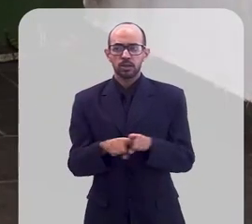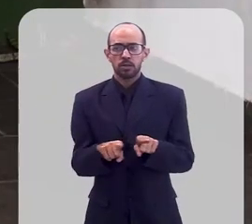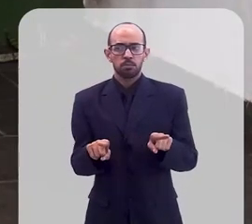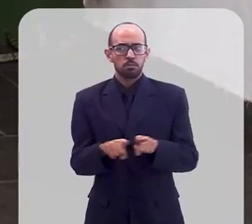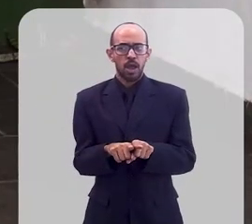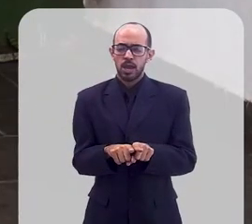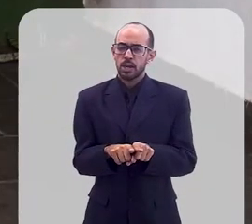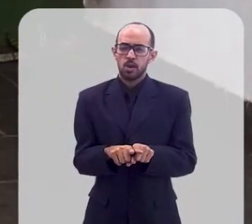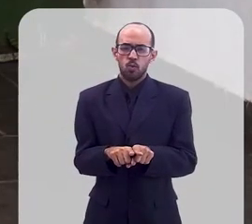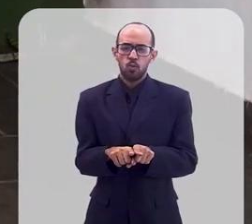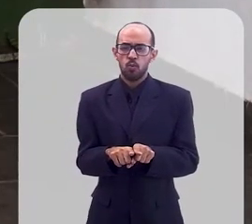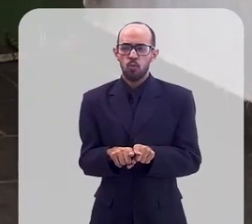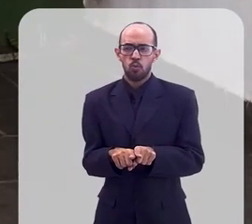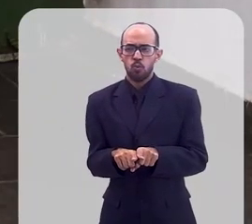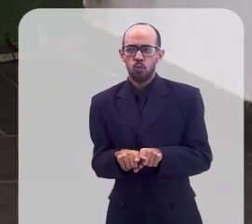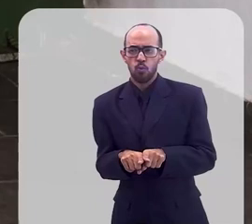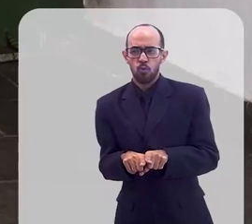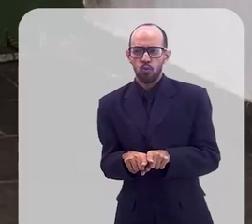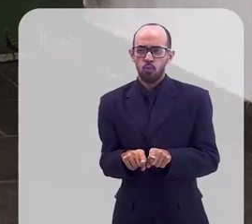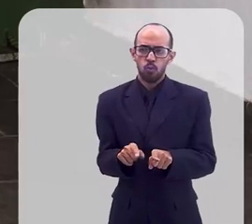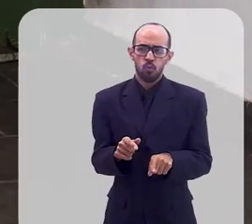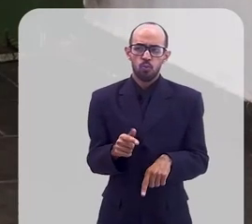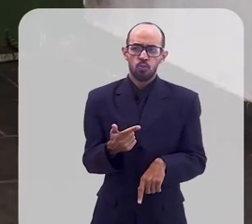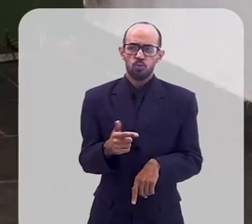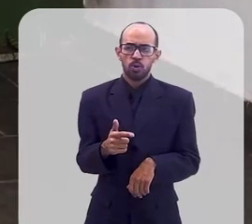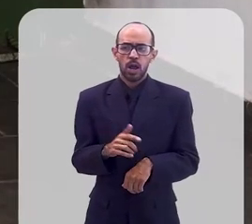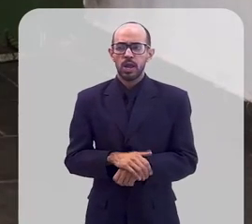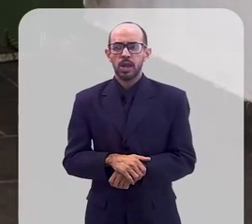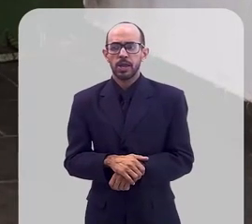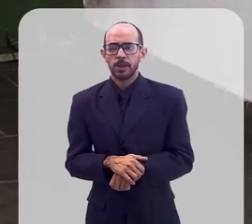cabeça, aqui não tem...